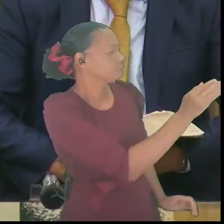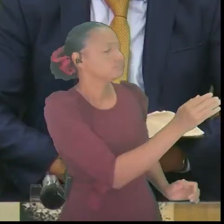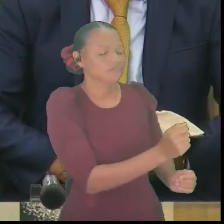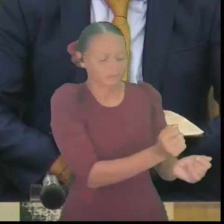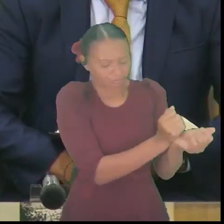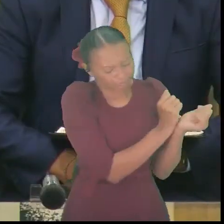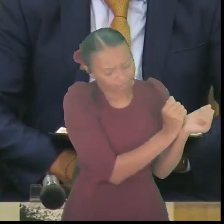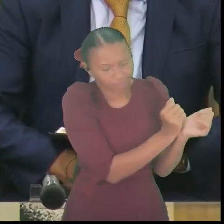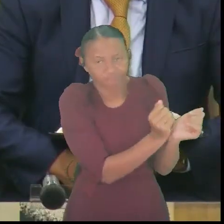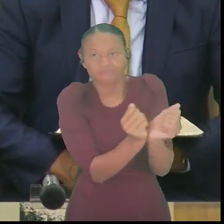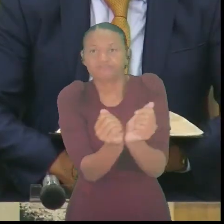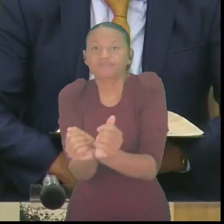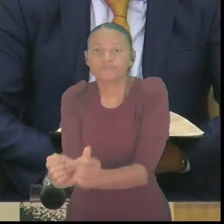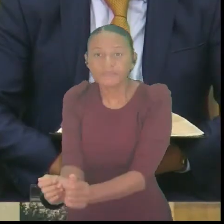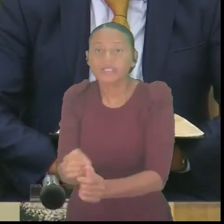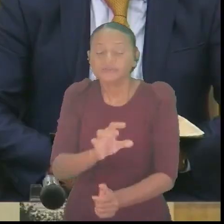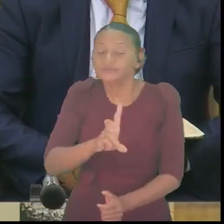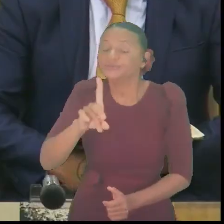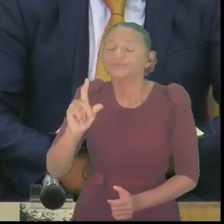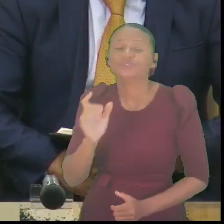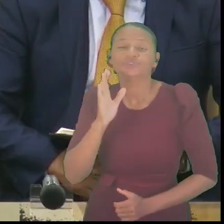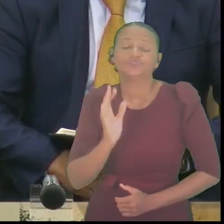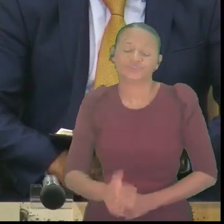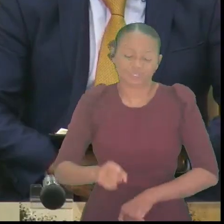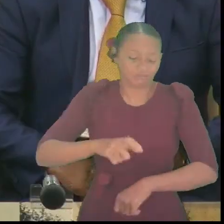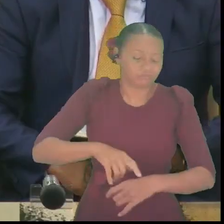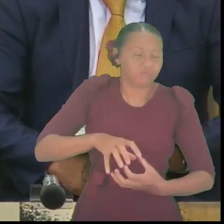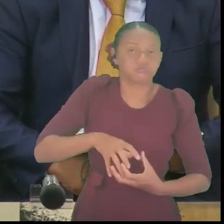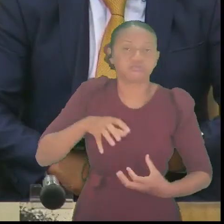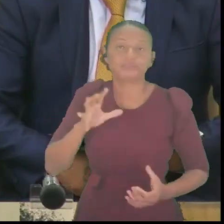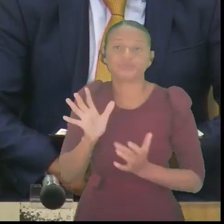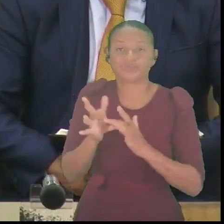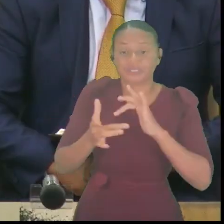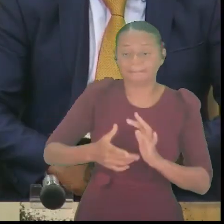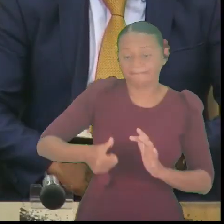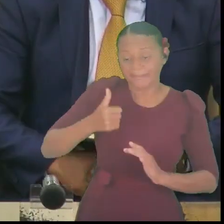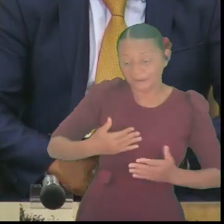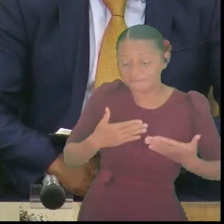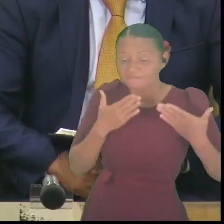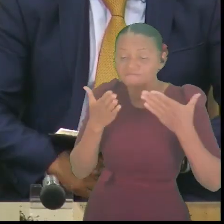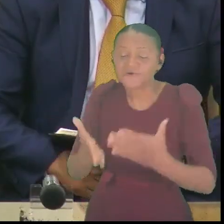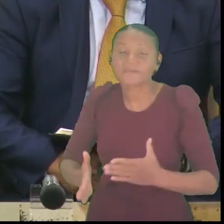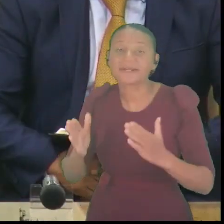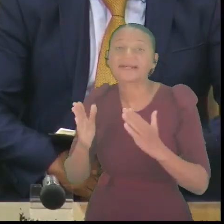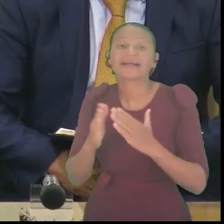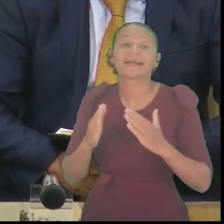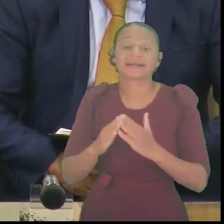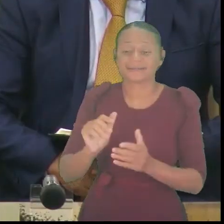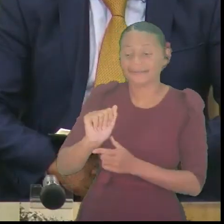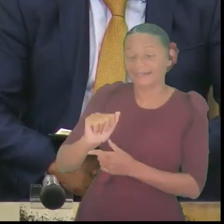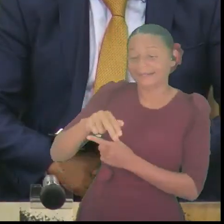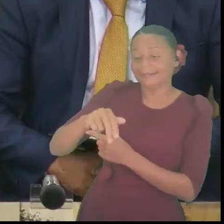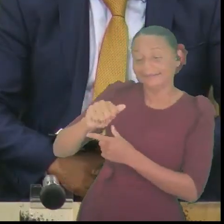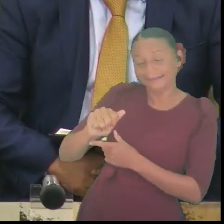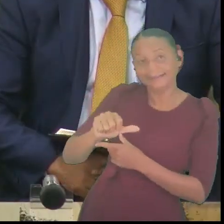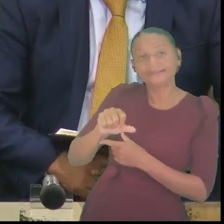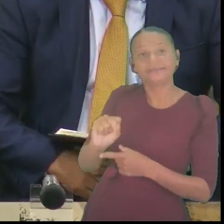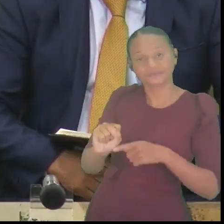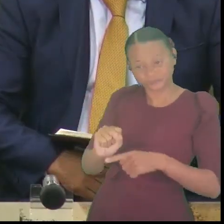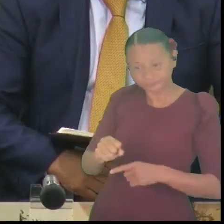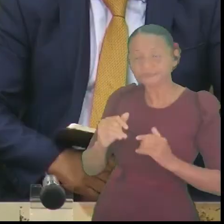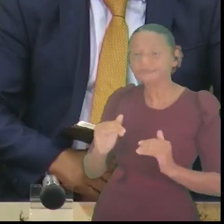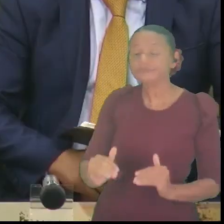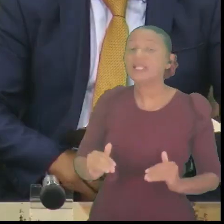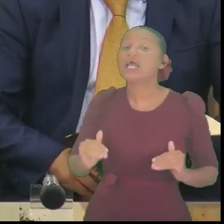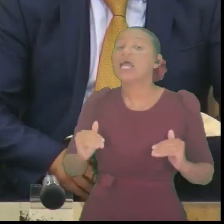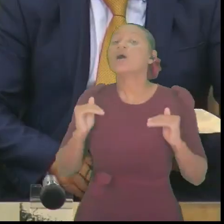ser manietado. Naquele dia já era tarde. Jesus foi levado primeiro para a casa de Anás. Anás era o sumo sacerdote que estava